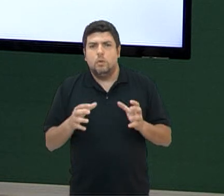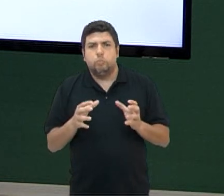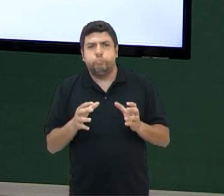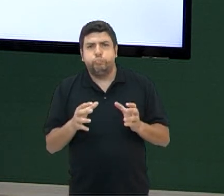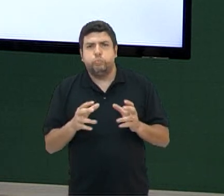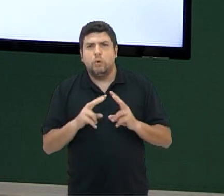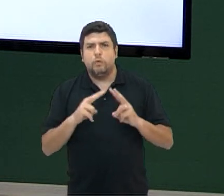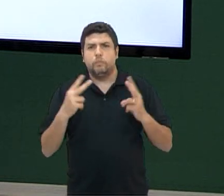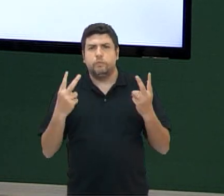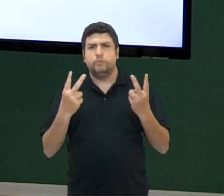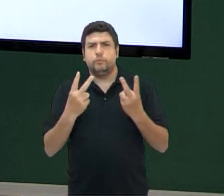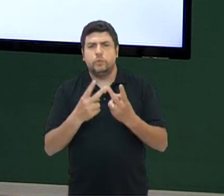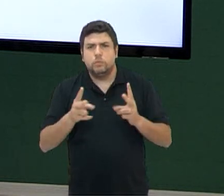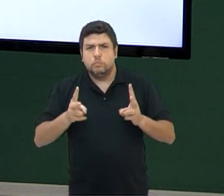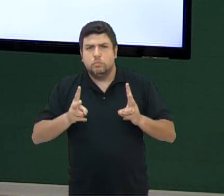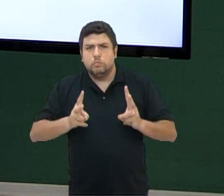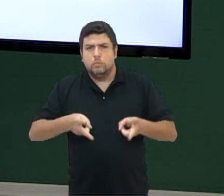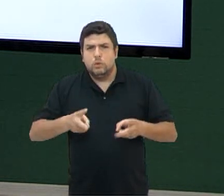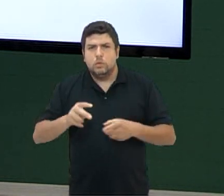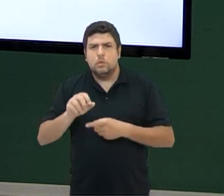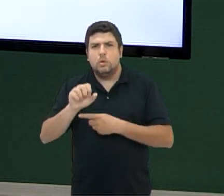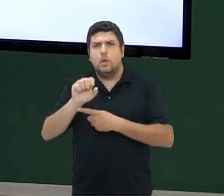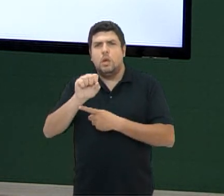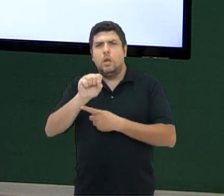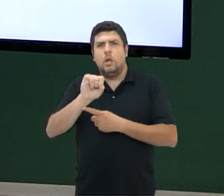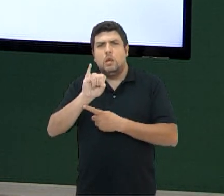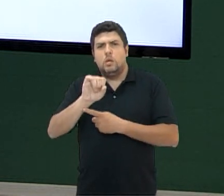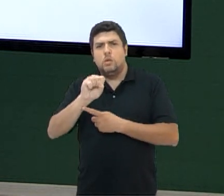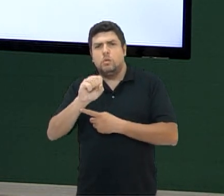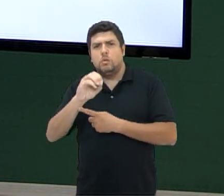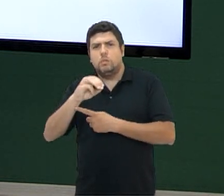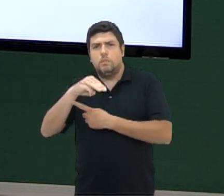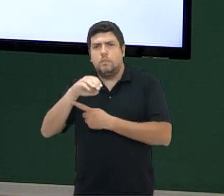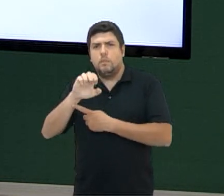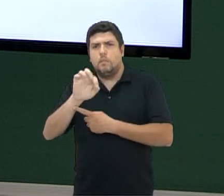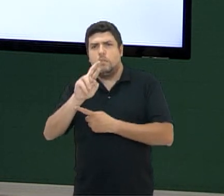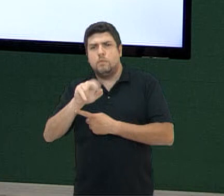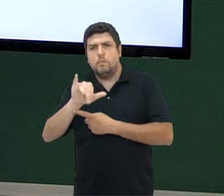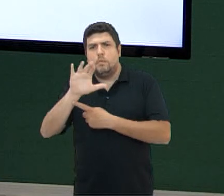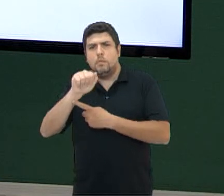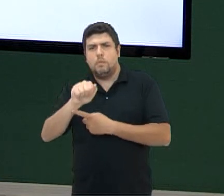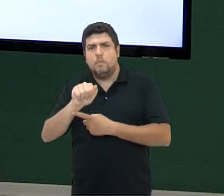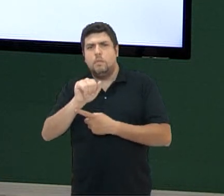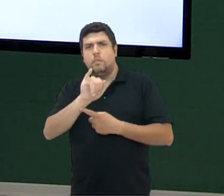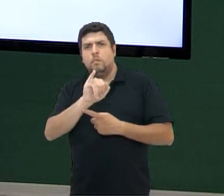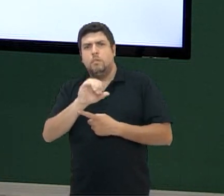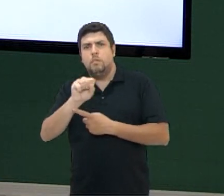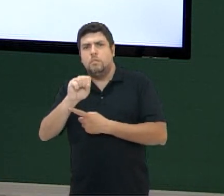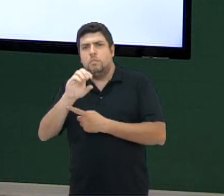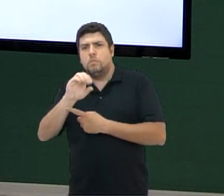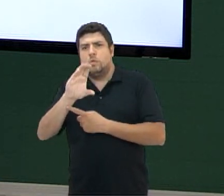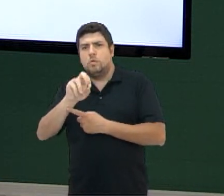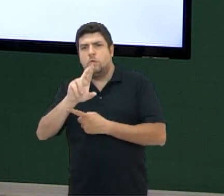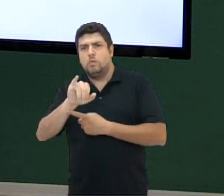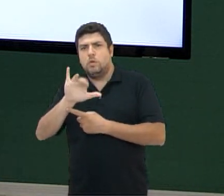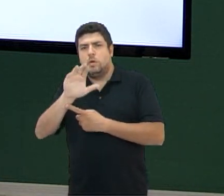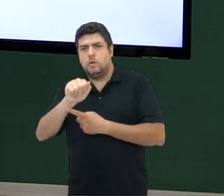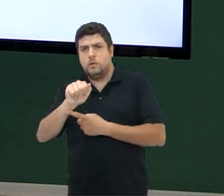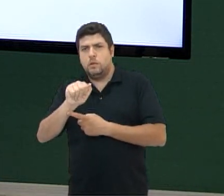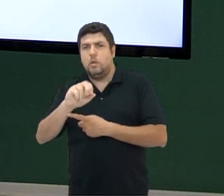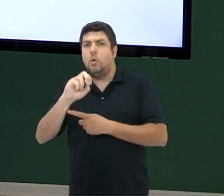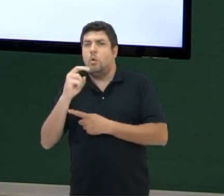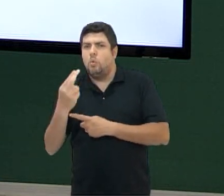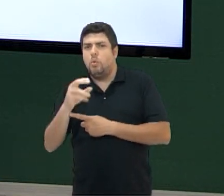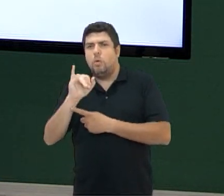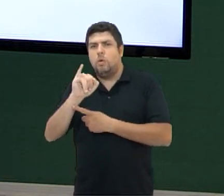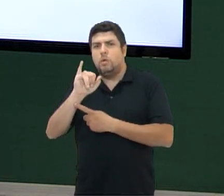a transformação de isométrica, isocórica ou isovolumétrica, ok? Então, temos esse conceito ao